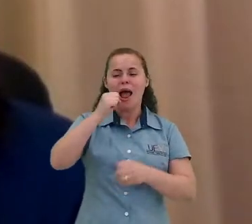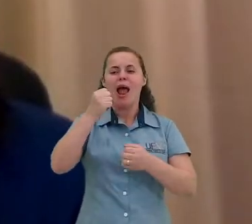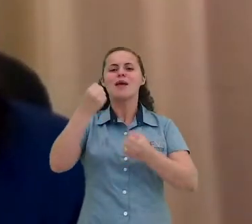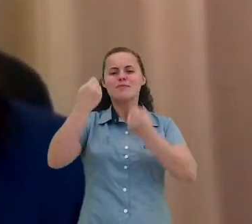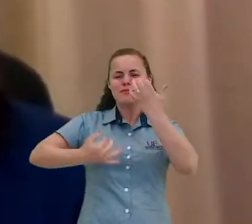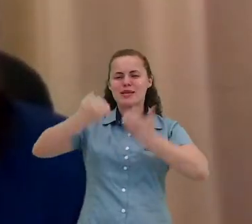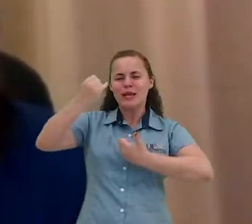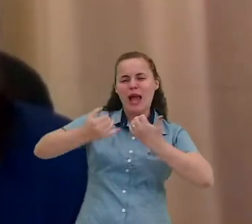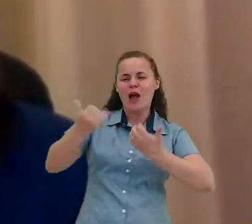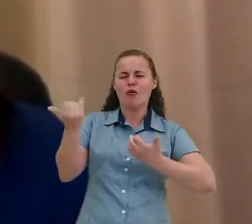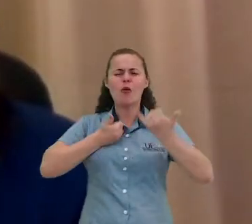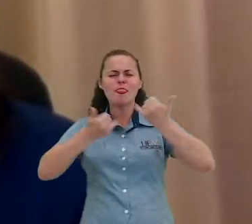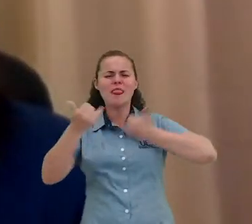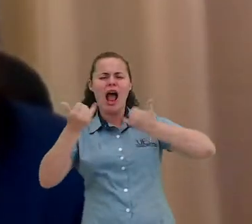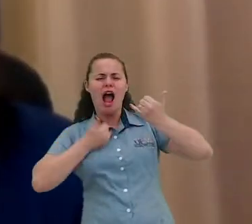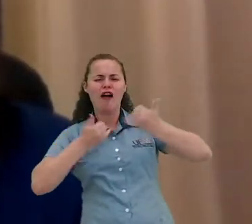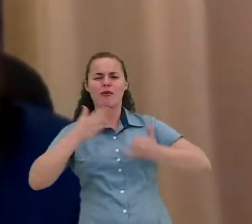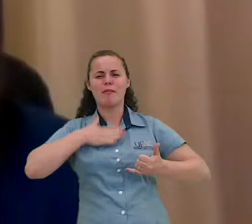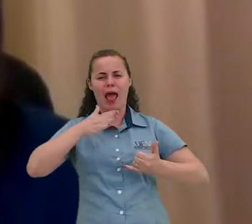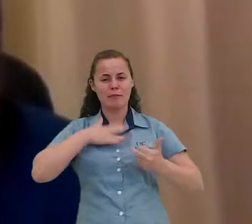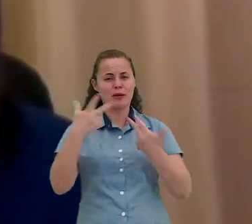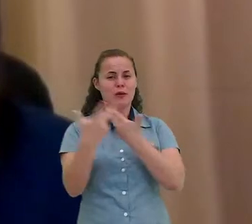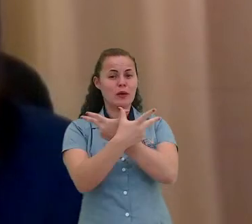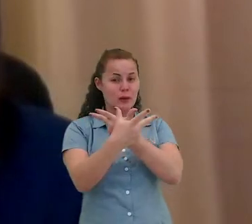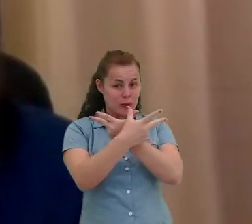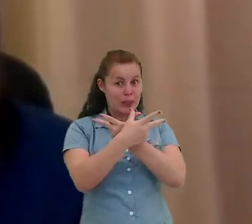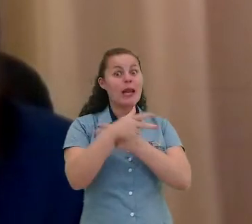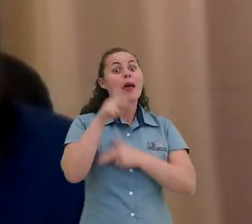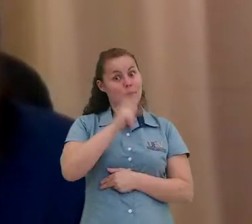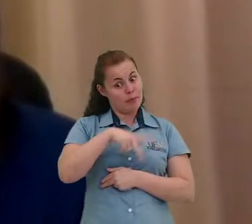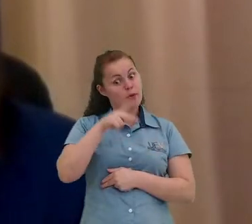universidade. Ele era professor na área de engenharia